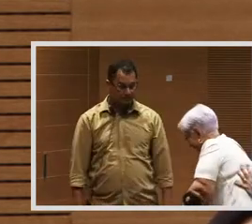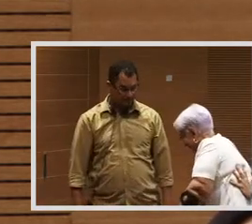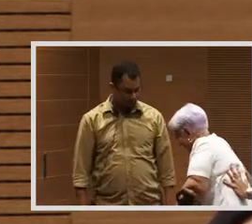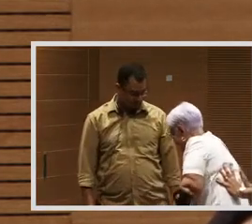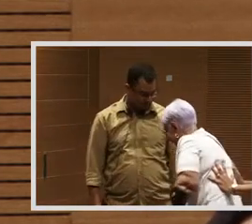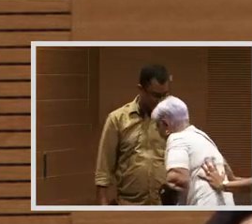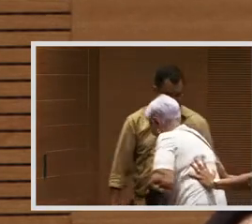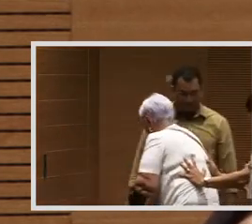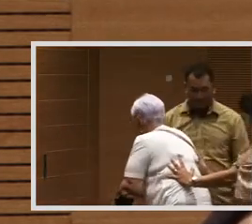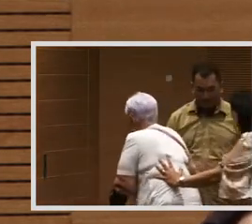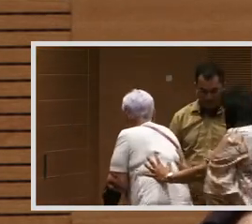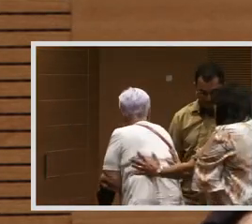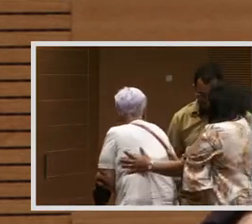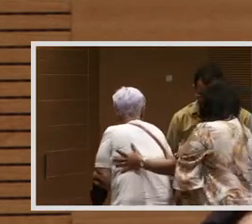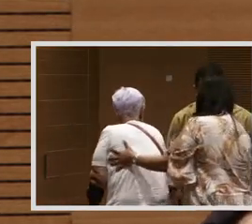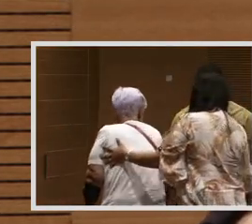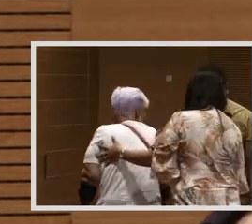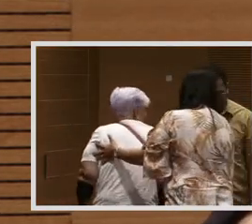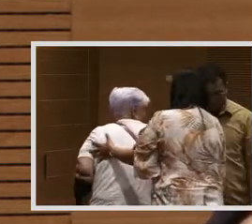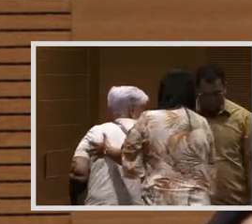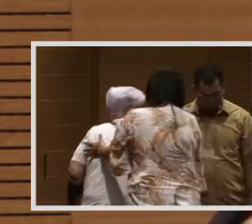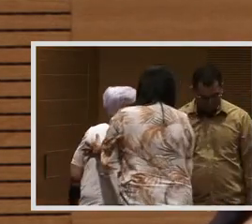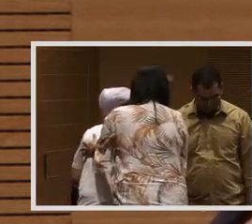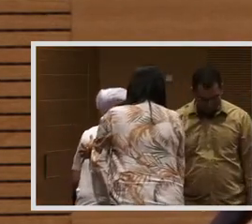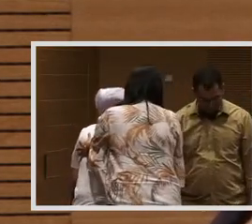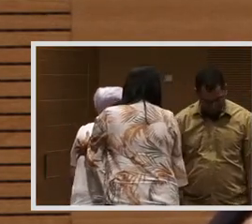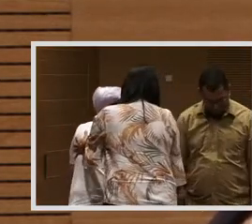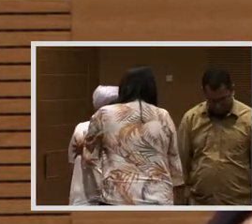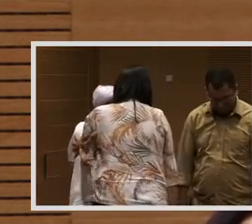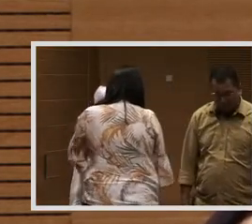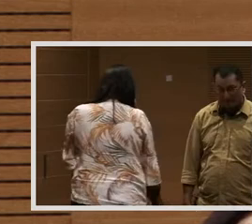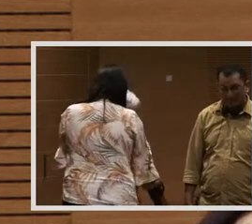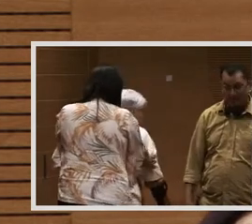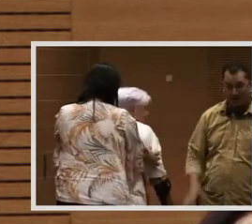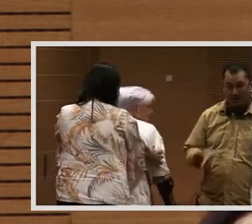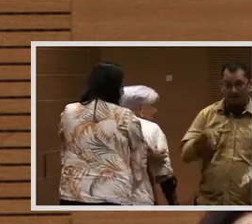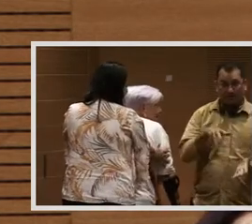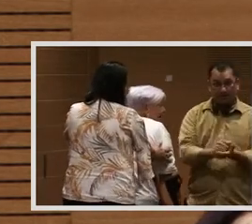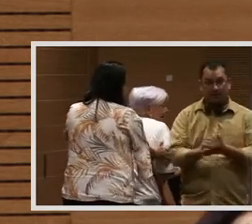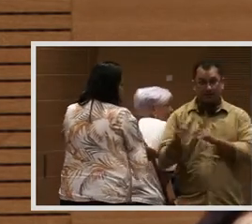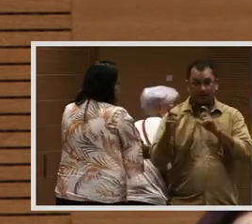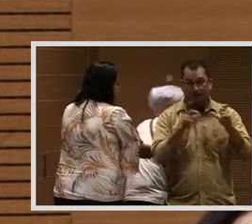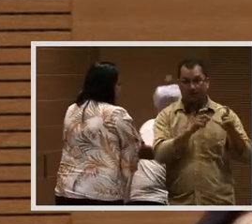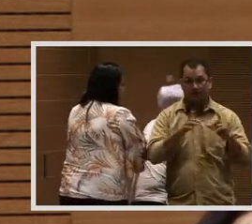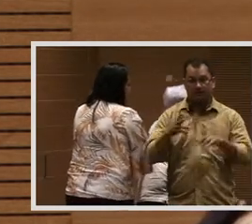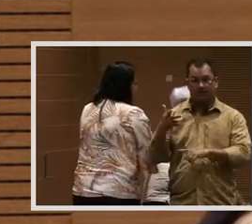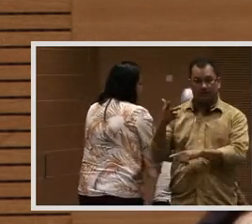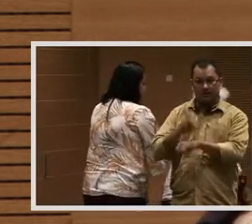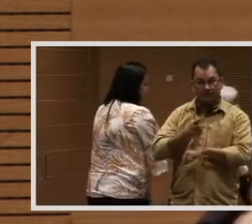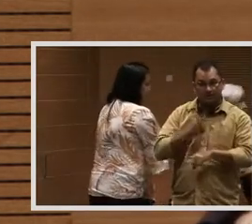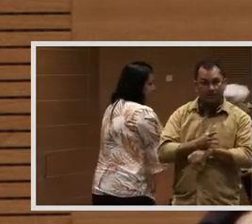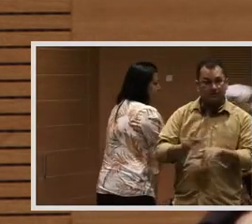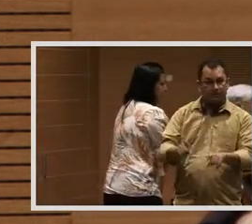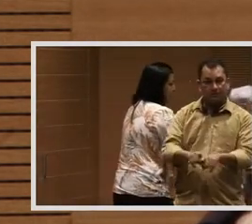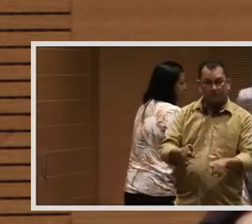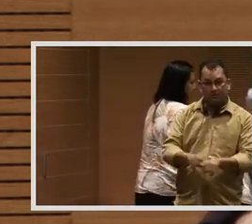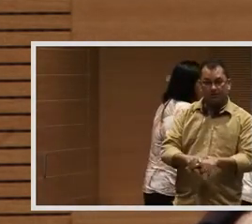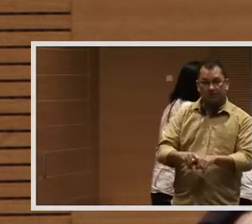filmada. Registro fotográfico, eventualmente, ajudar-nos a desvendar tamanha